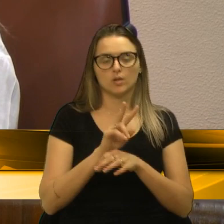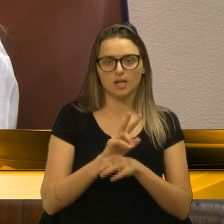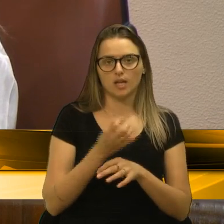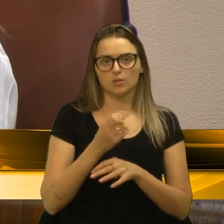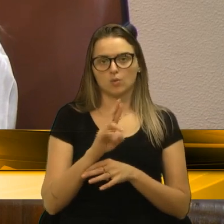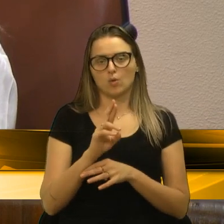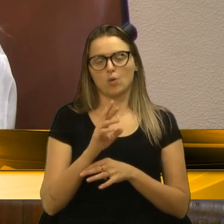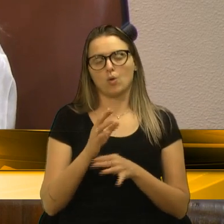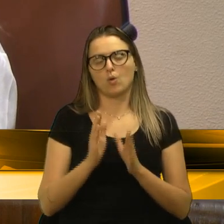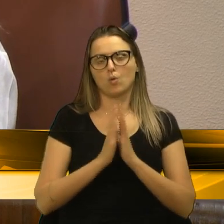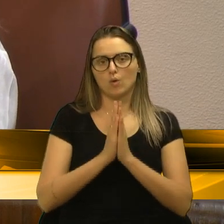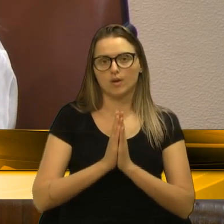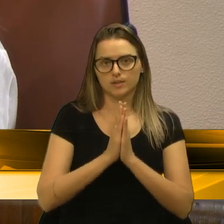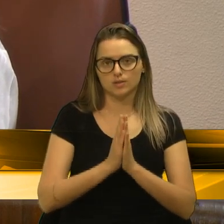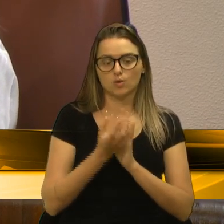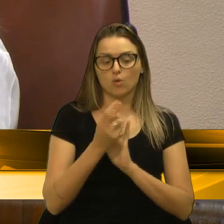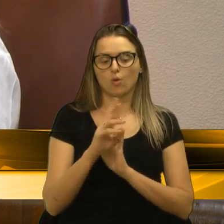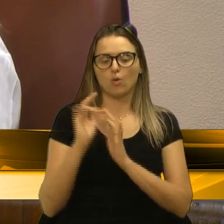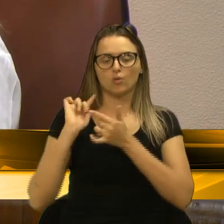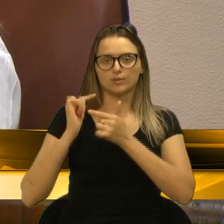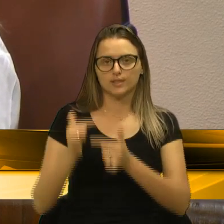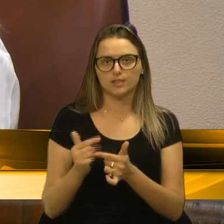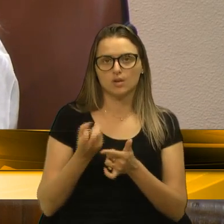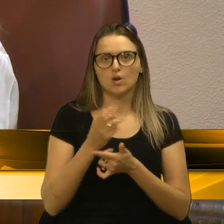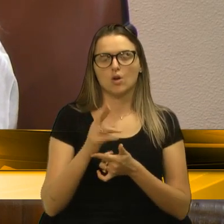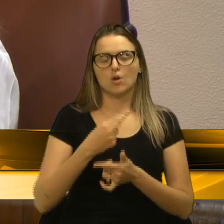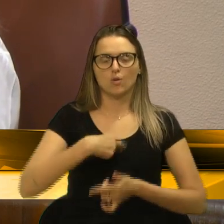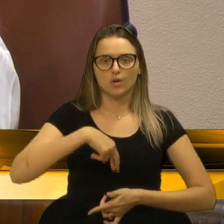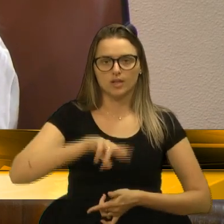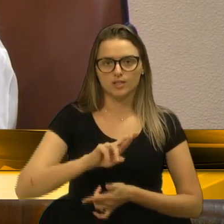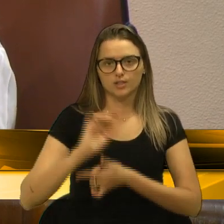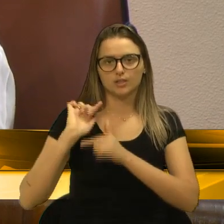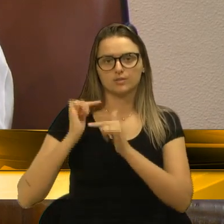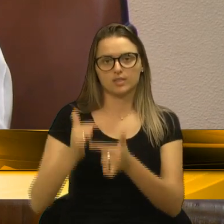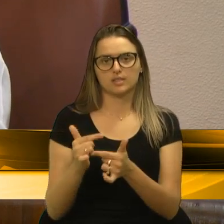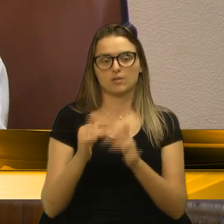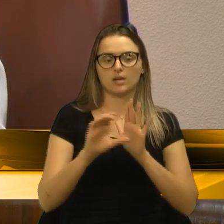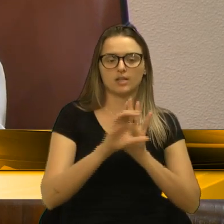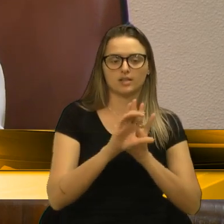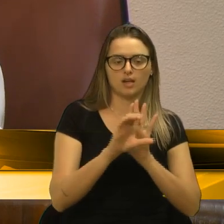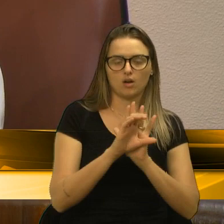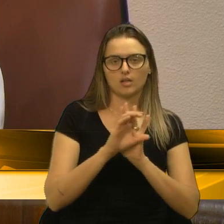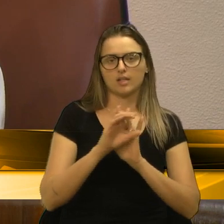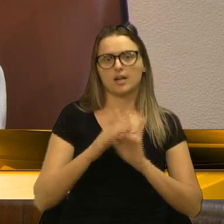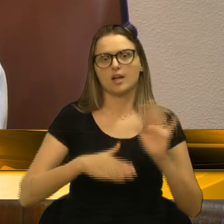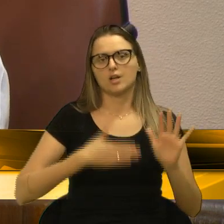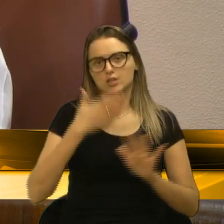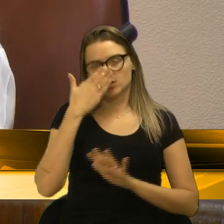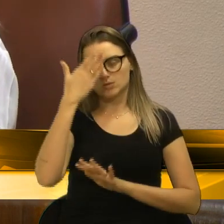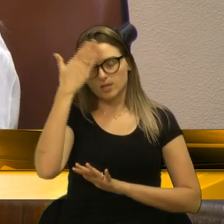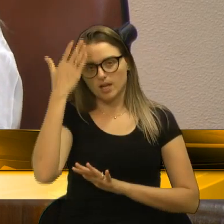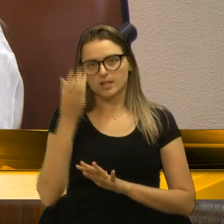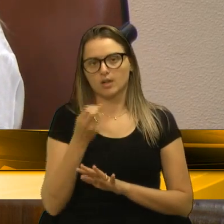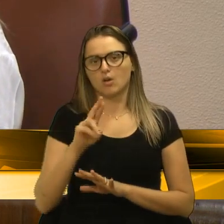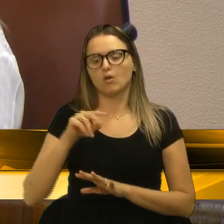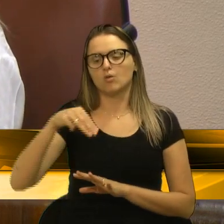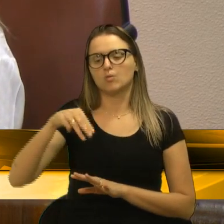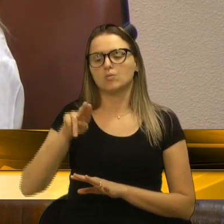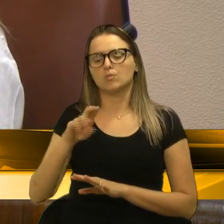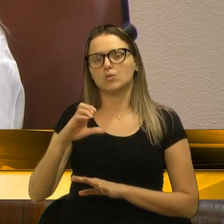e tradições e crenças das religiões tradicionais, católica, judaica e muçulmana, não havendo